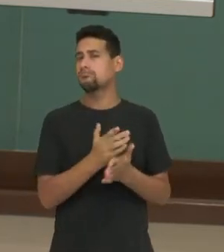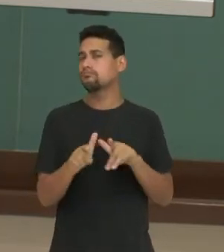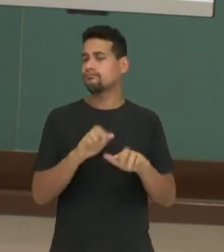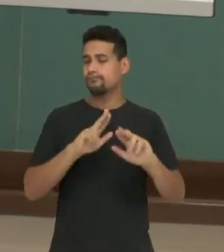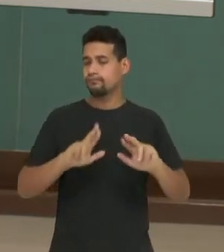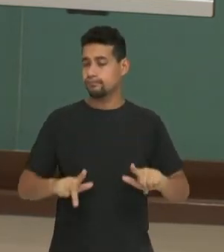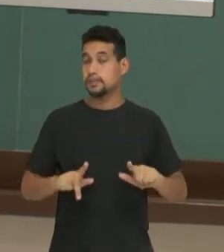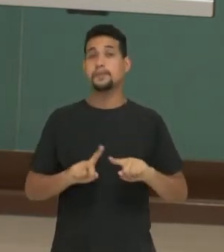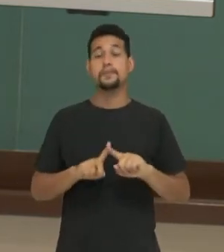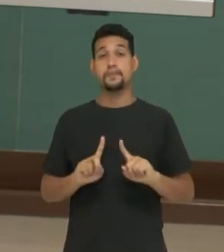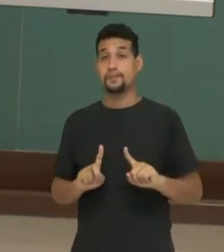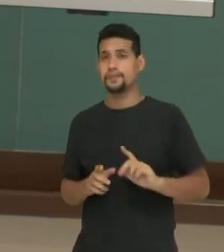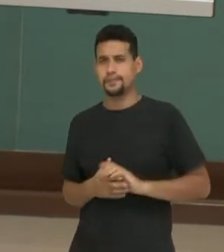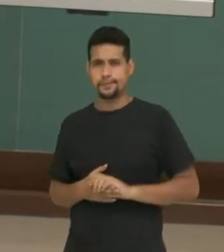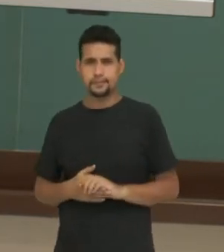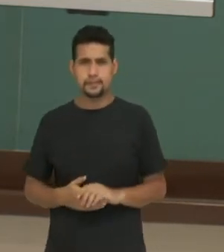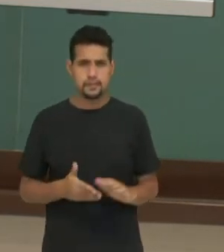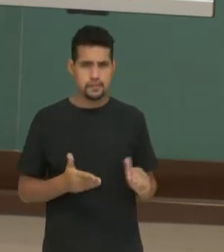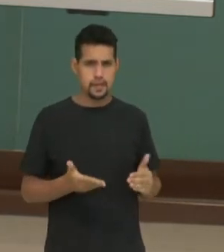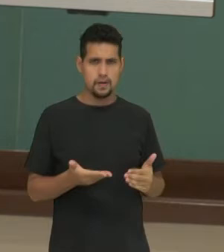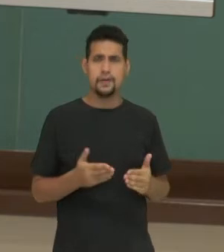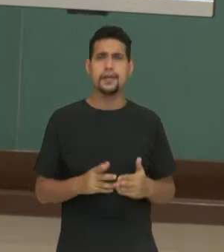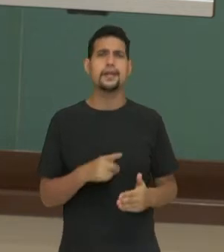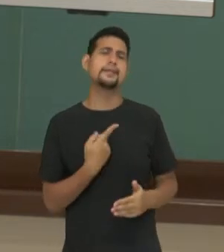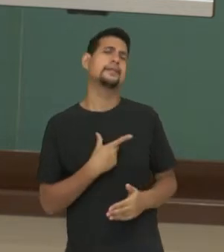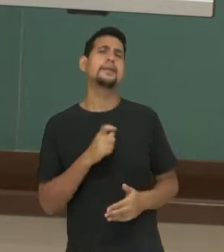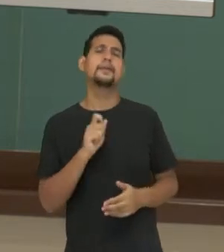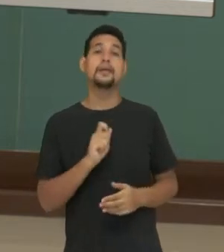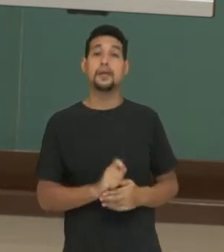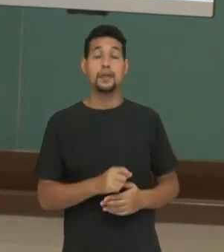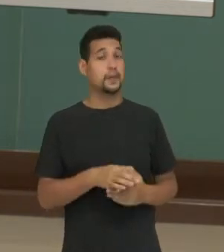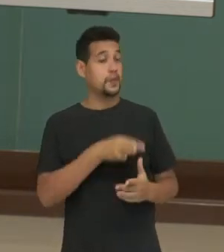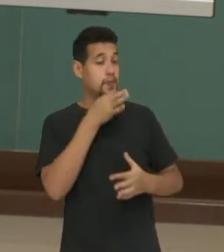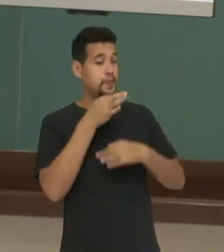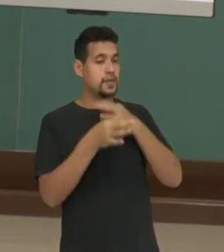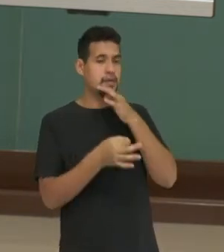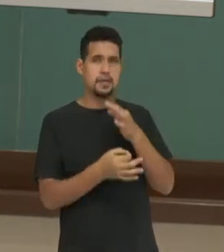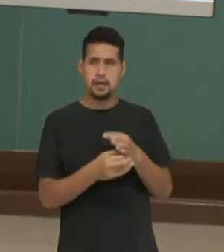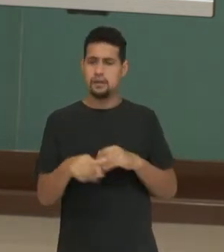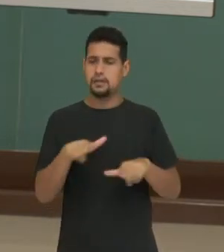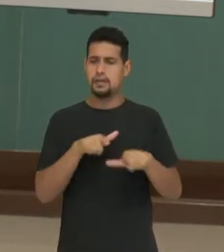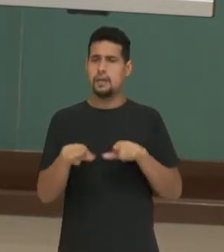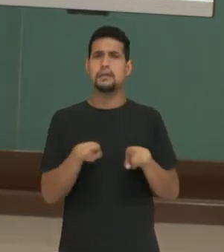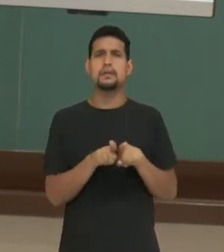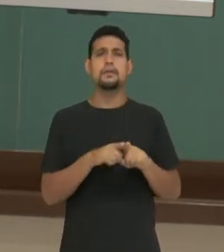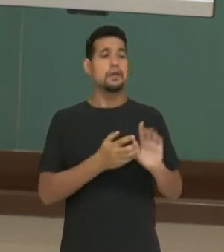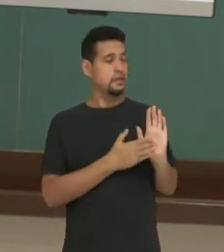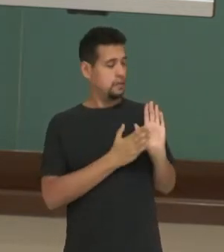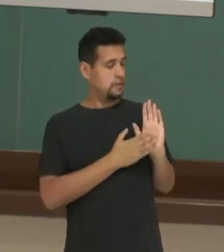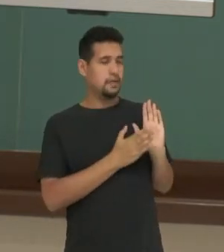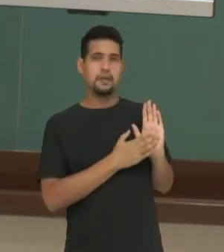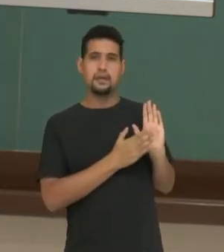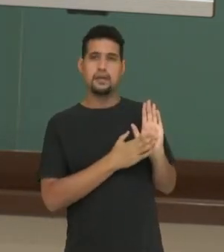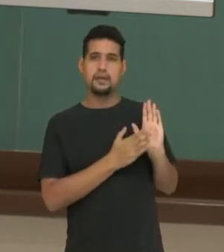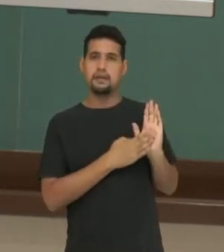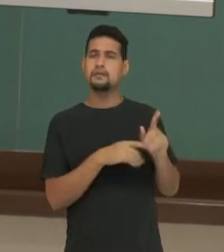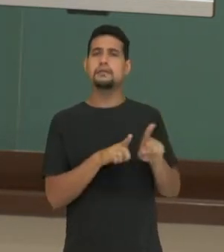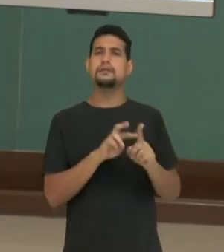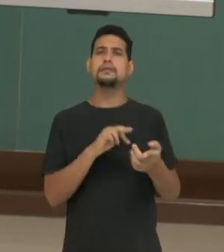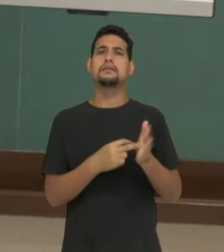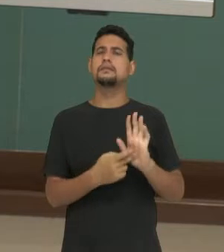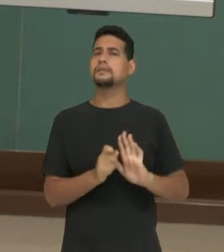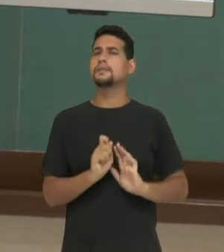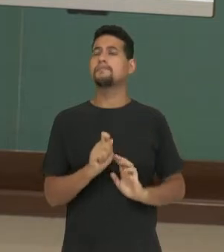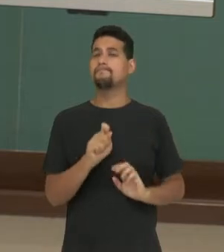serviços. Então, aí a gente tem aqui como sugestão de atividade, né, uma proposta de redação no qual